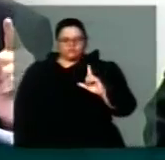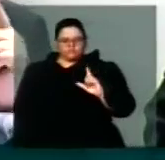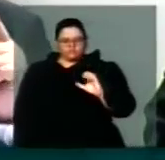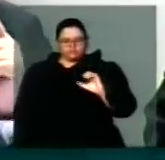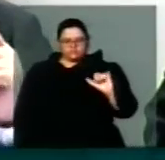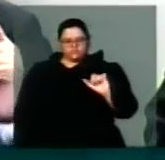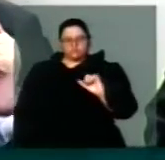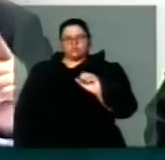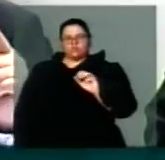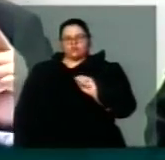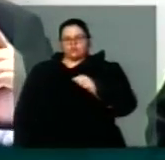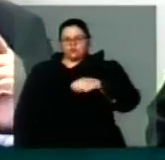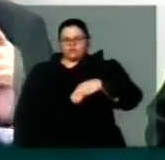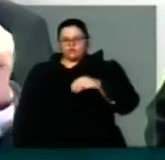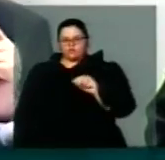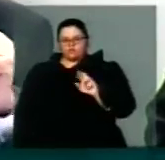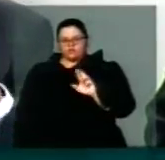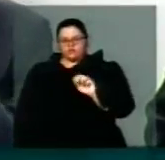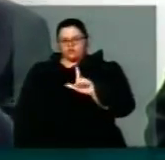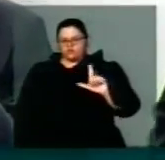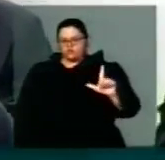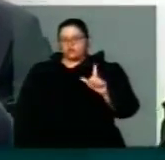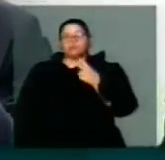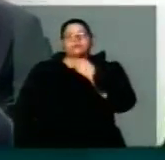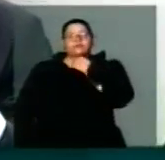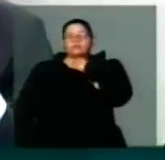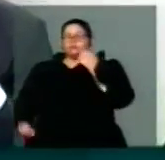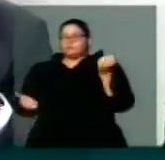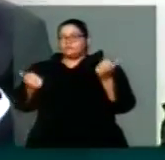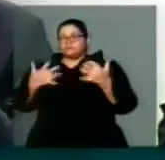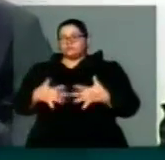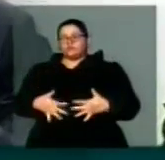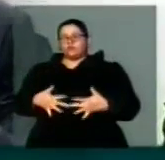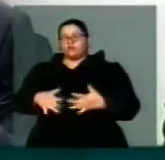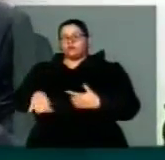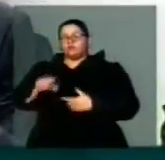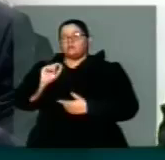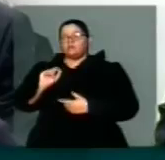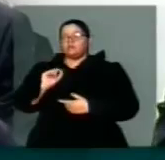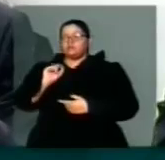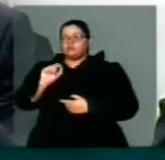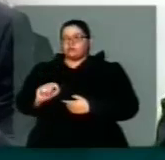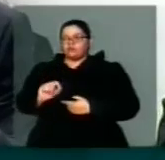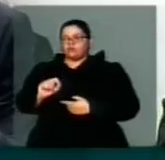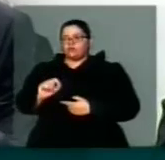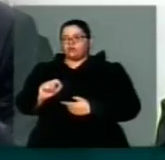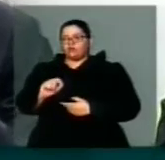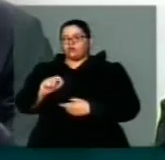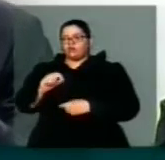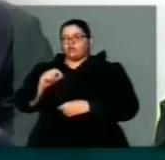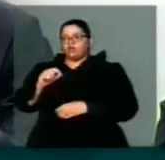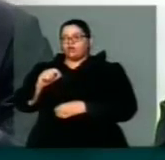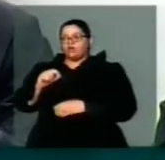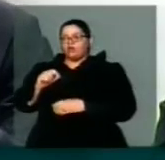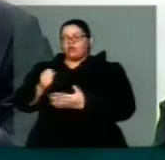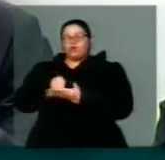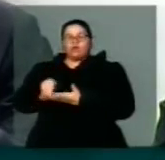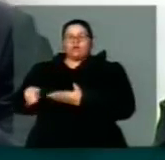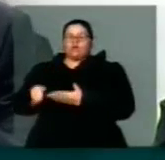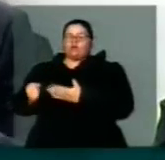contradição. E como não poderia se explicar, optou-se pelo arquivamento. Por isso que a escolha de quem foi investigar foi feita